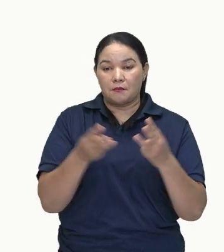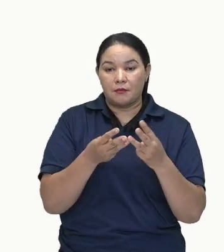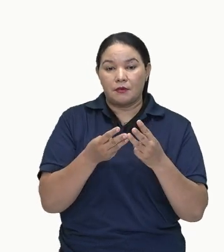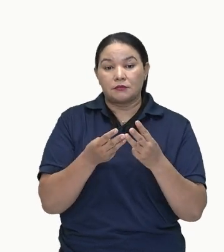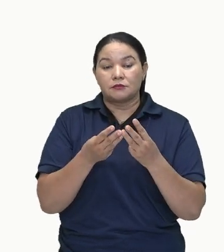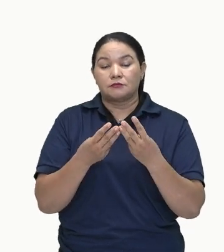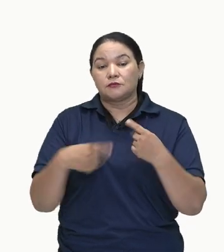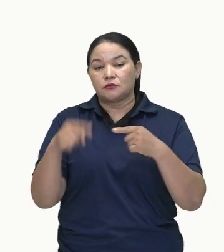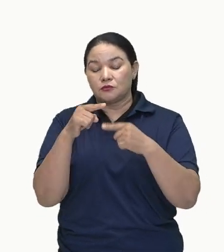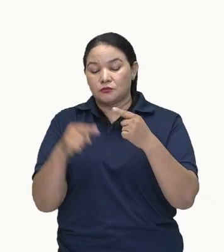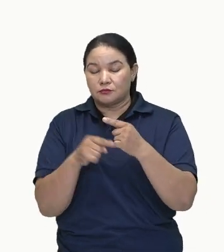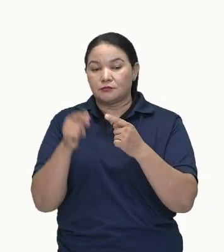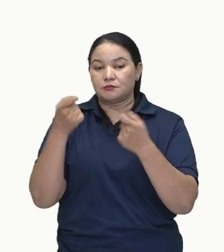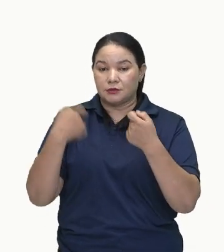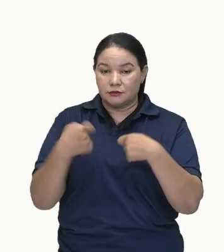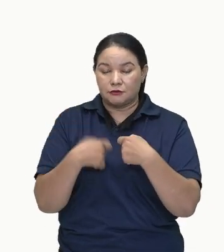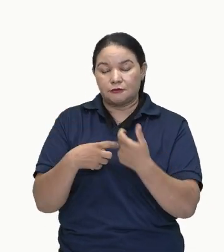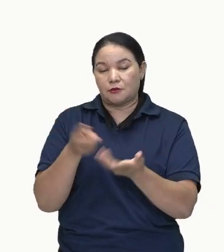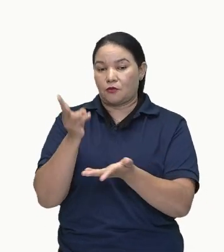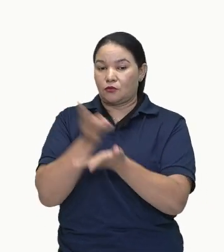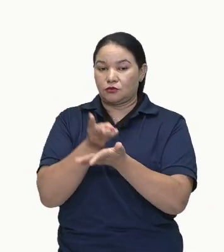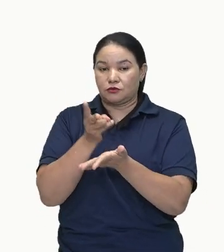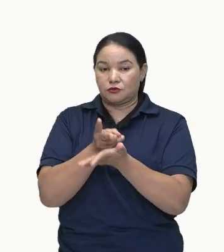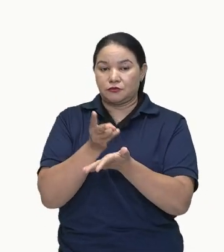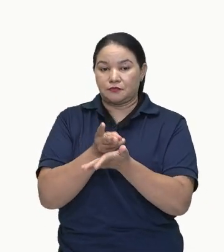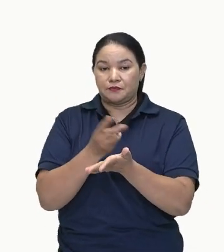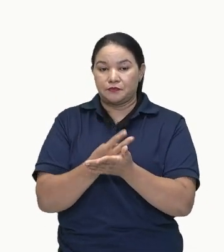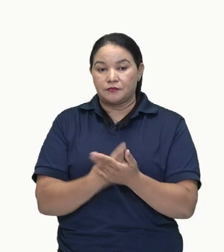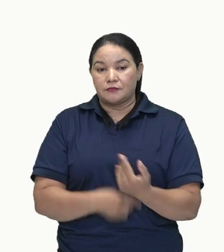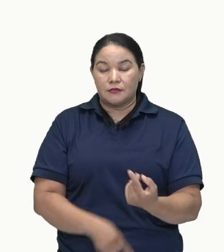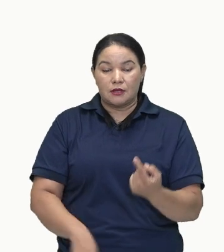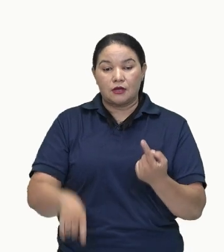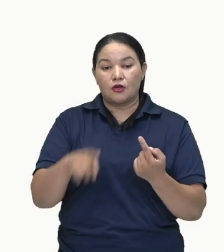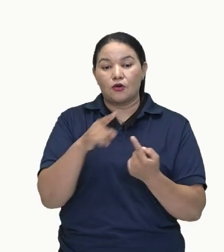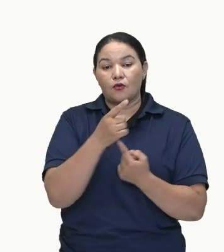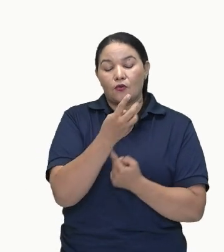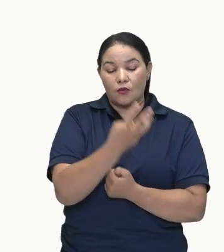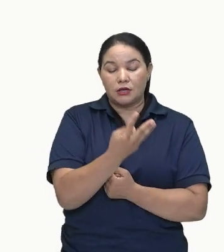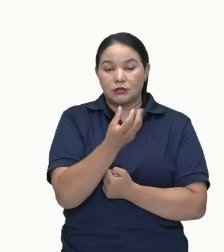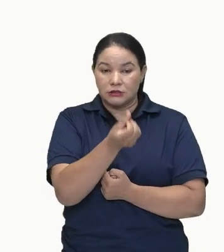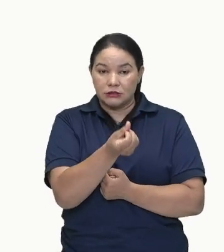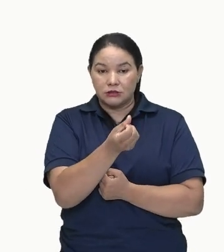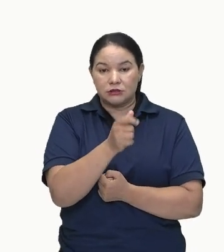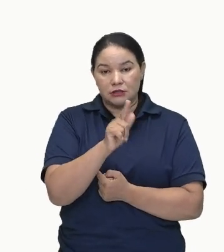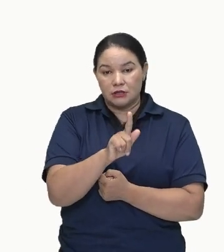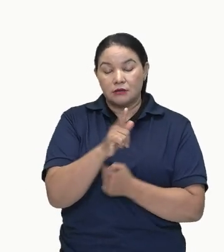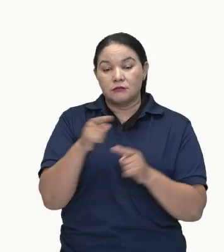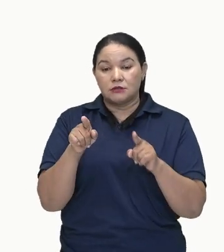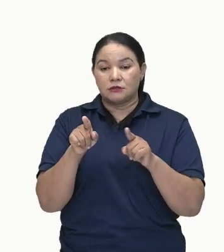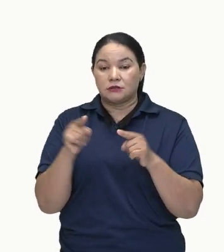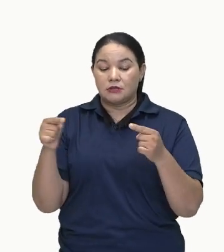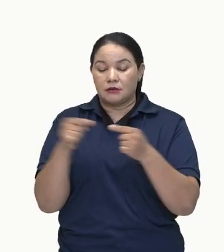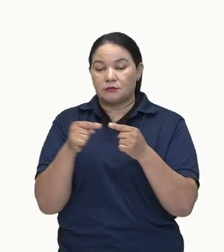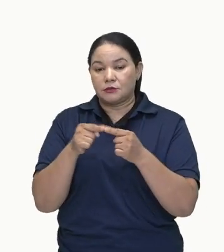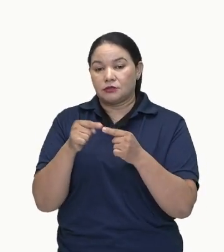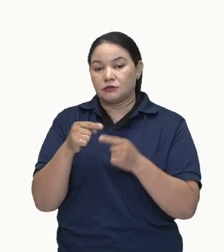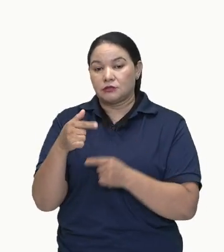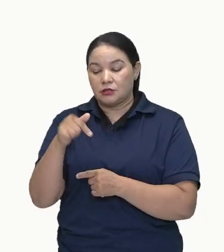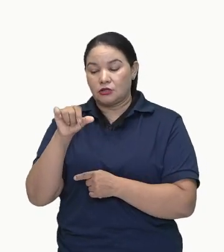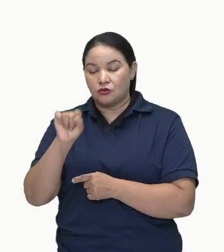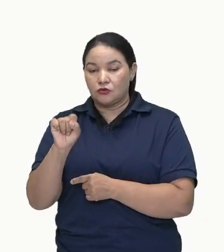ser mantida constante. Então, em 46 gramas, eu tenho 78 gramas de peróxido de